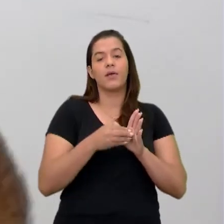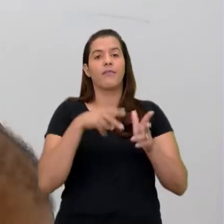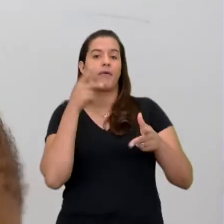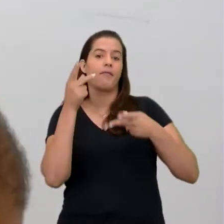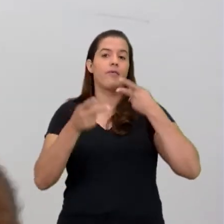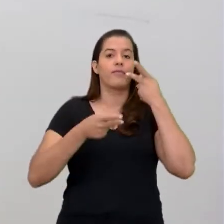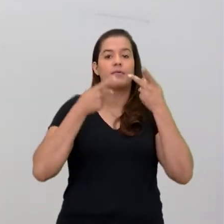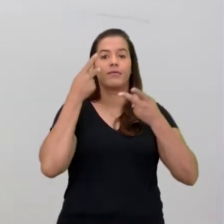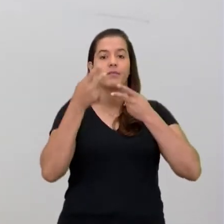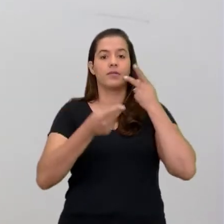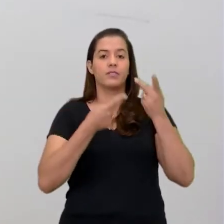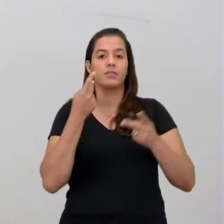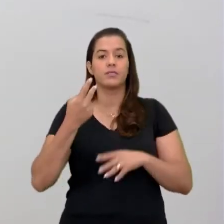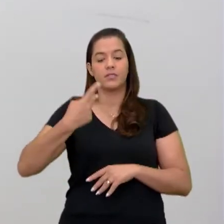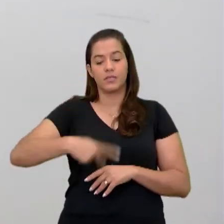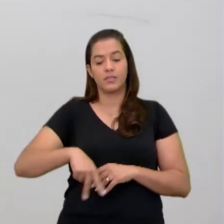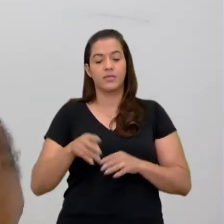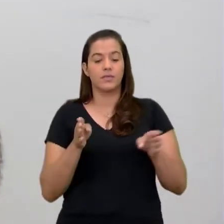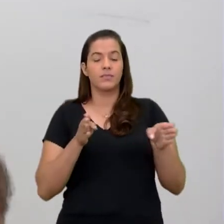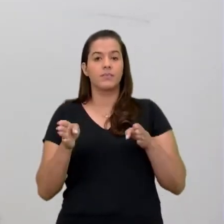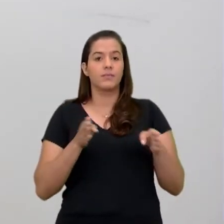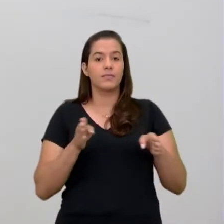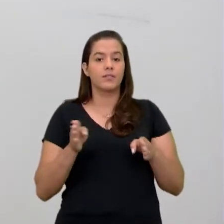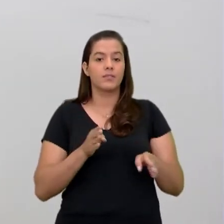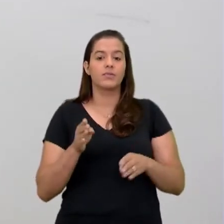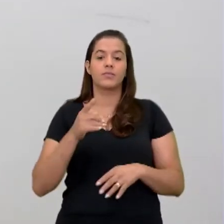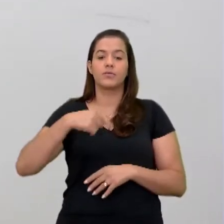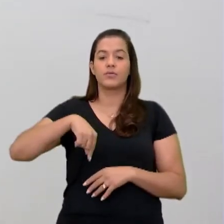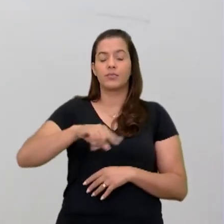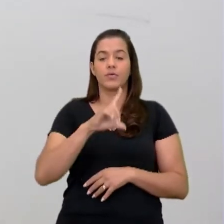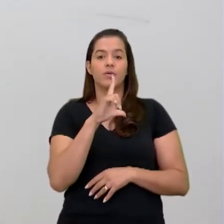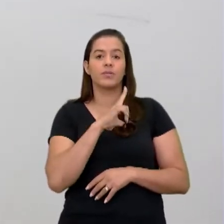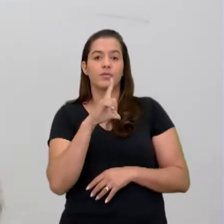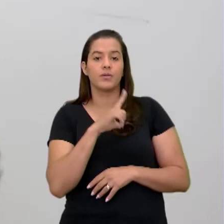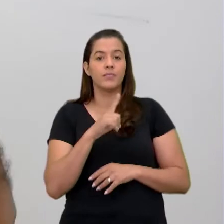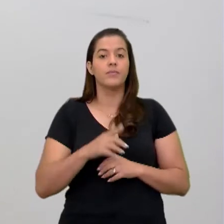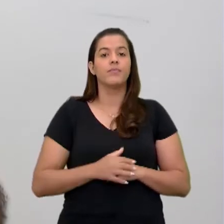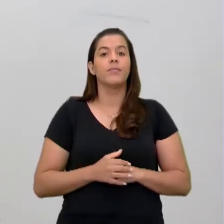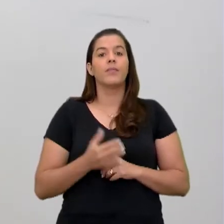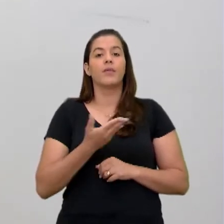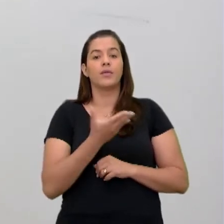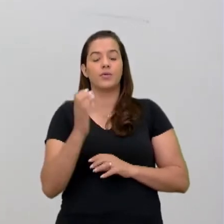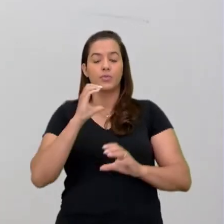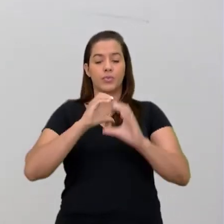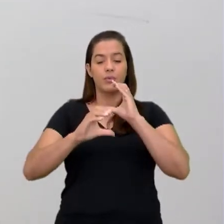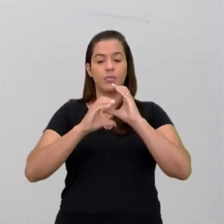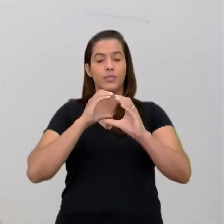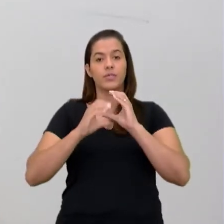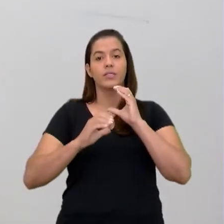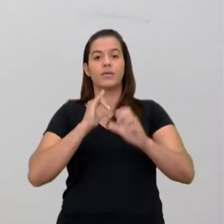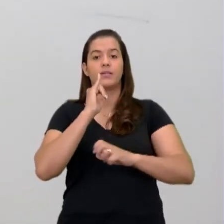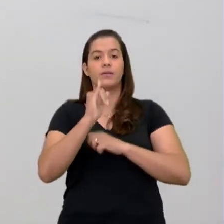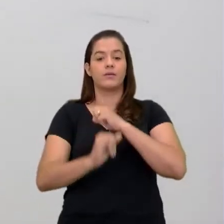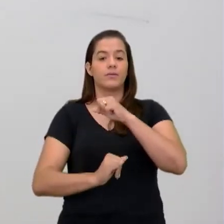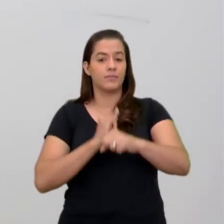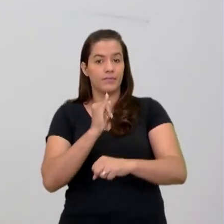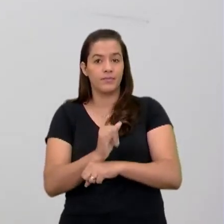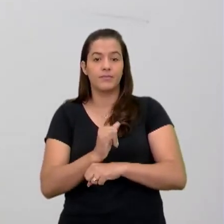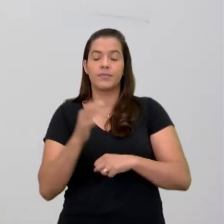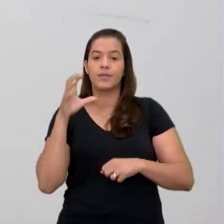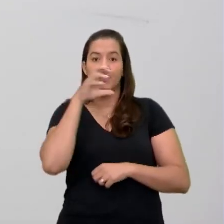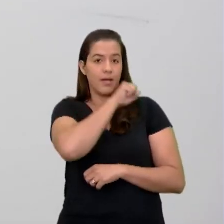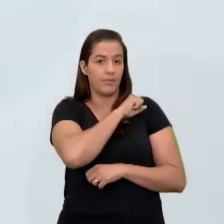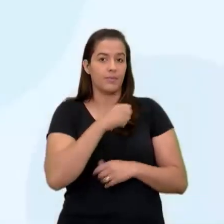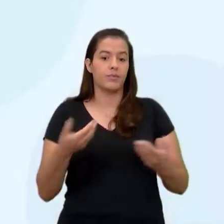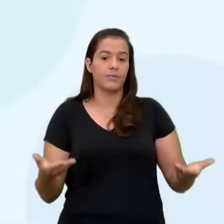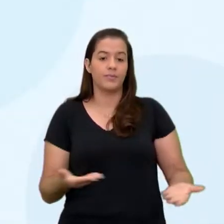lero-lero nesse período que nós temos, nessa realidade que nós temos de comunicação online muito rápida. Vamos voltar para